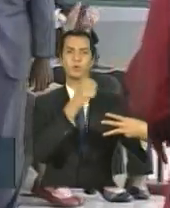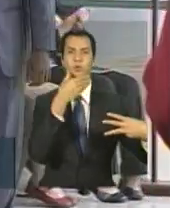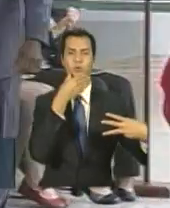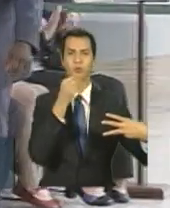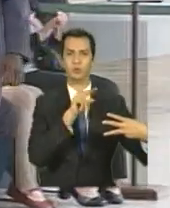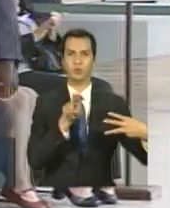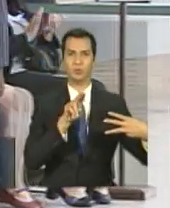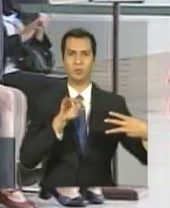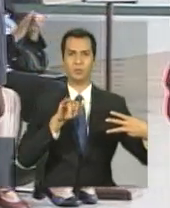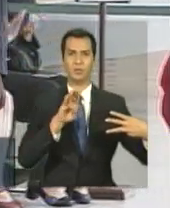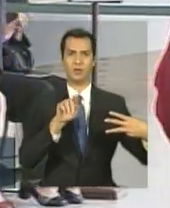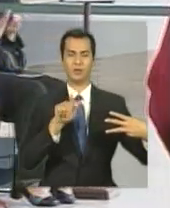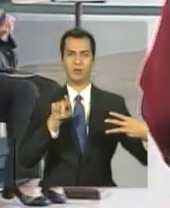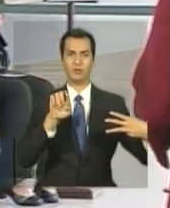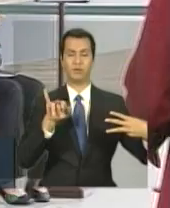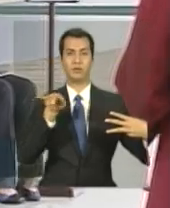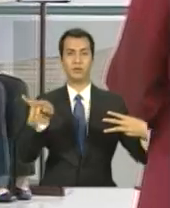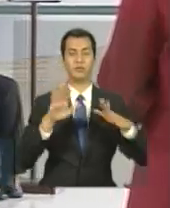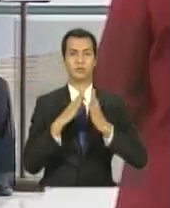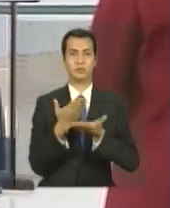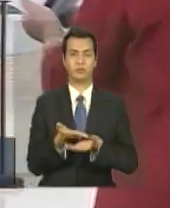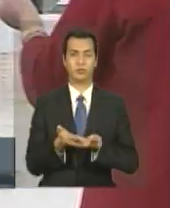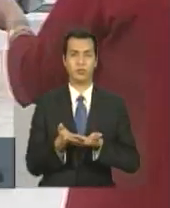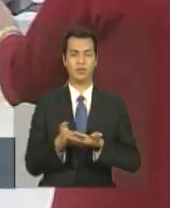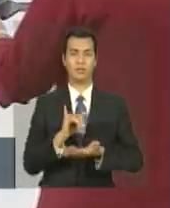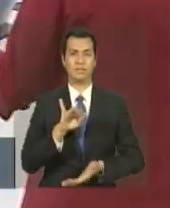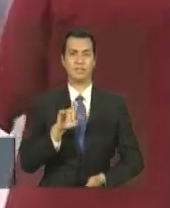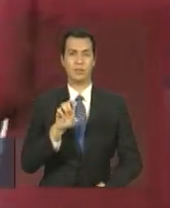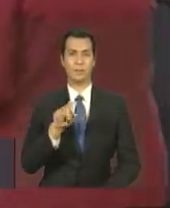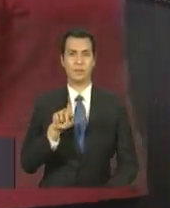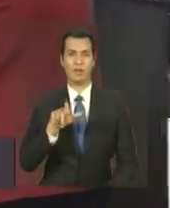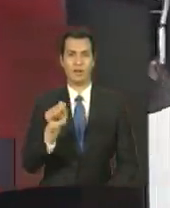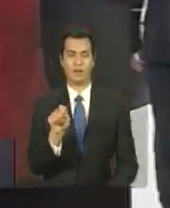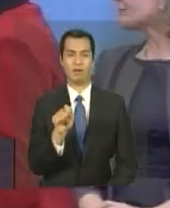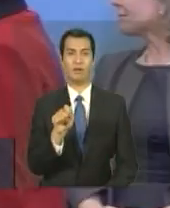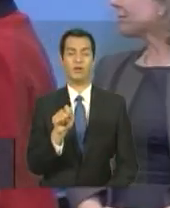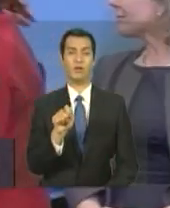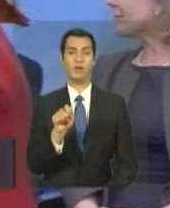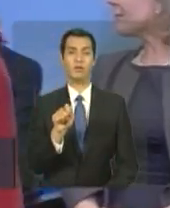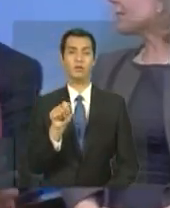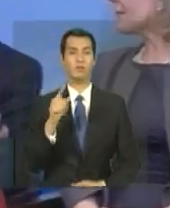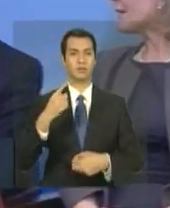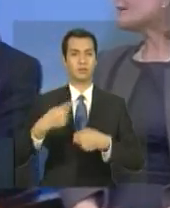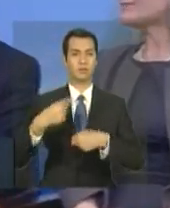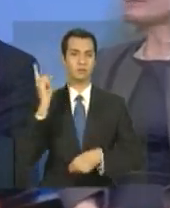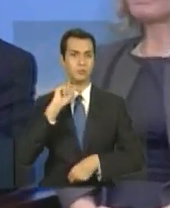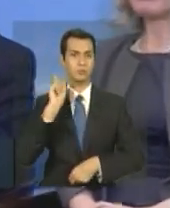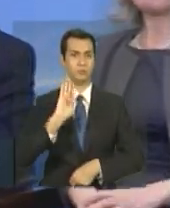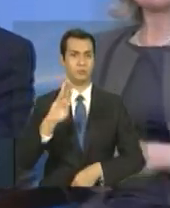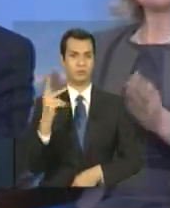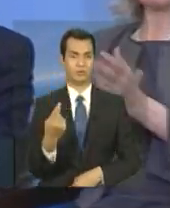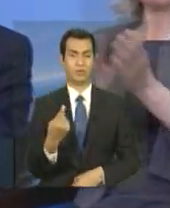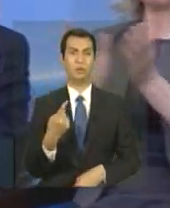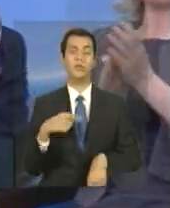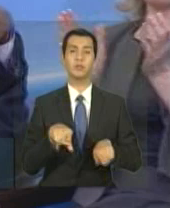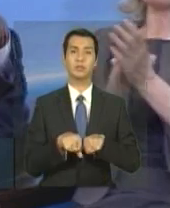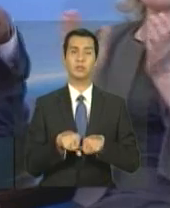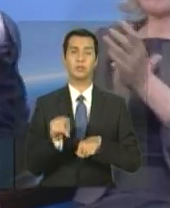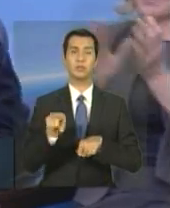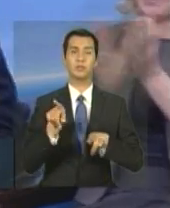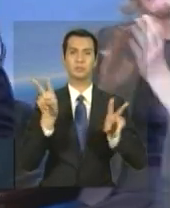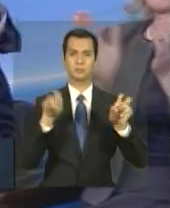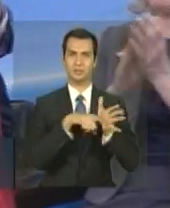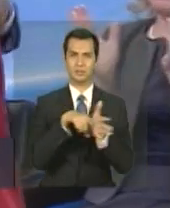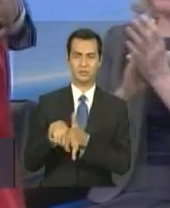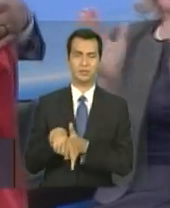do Centro Universitário Metodista Isabela Hendricks, Minas Gerais, autor do trabalho Mini Usinas